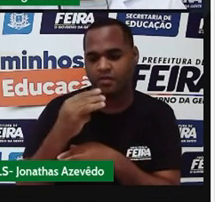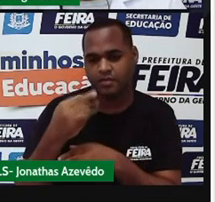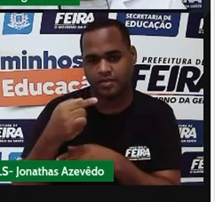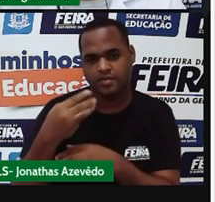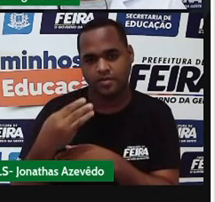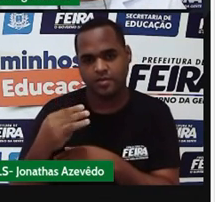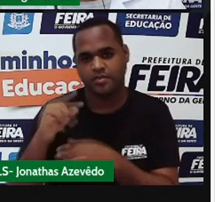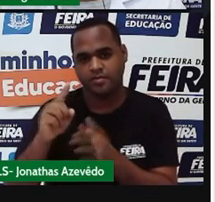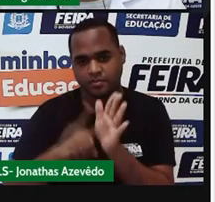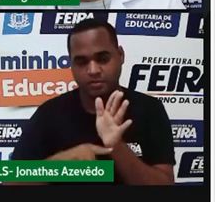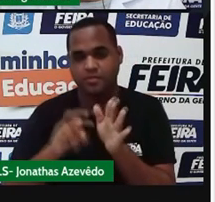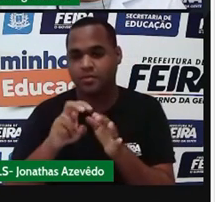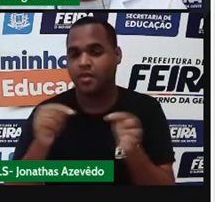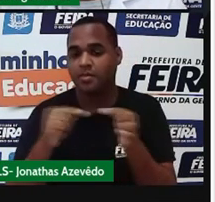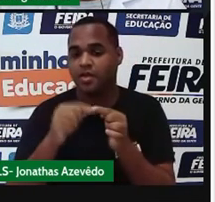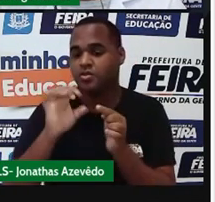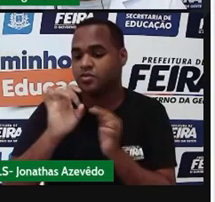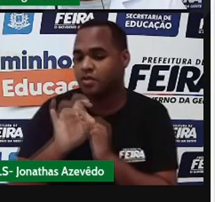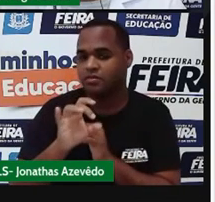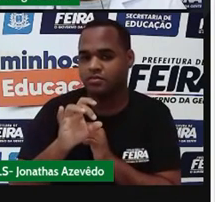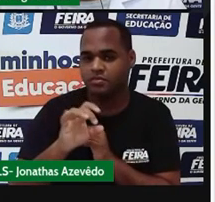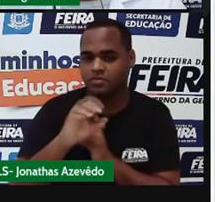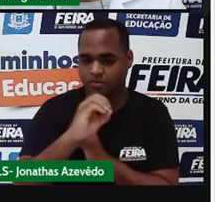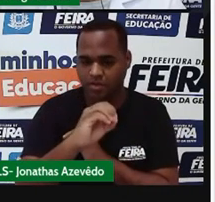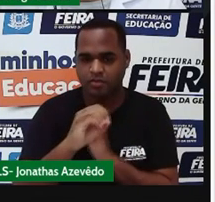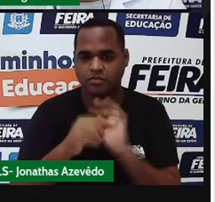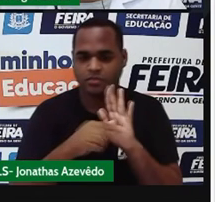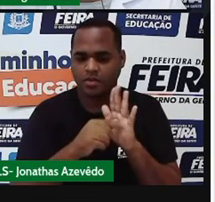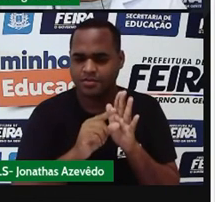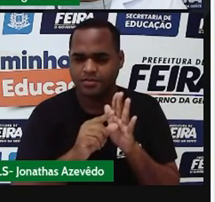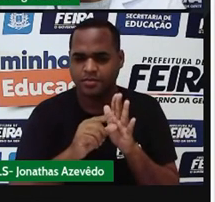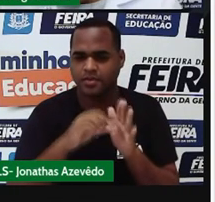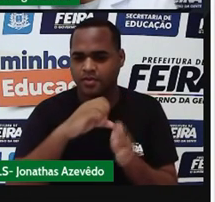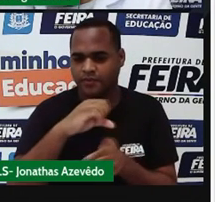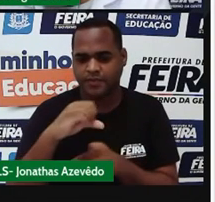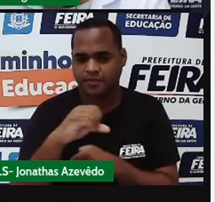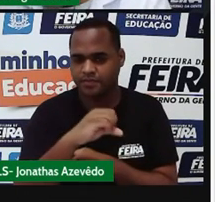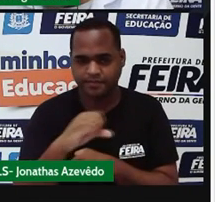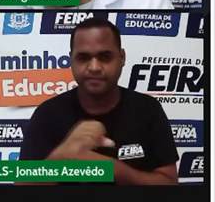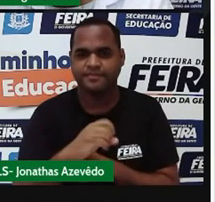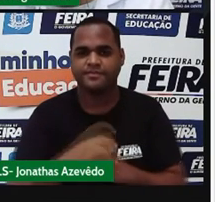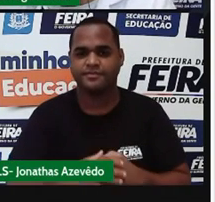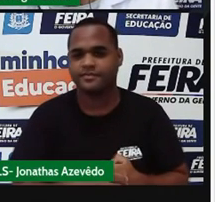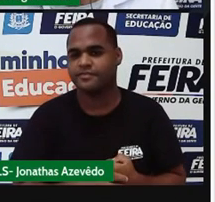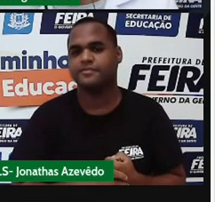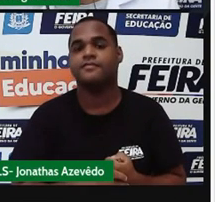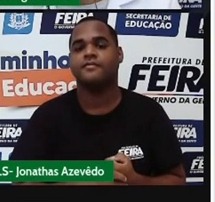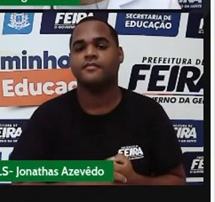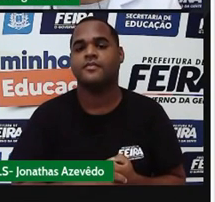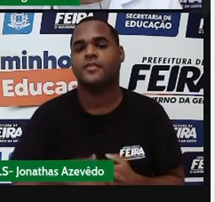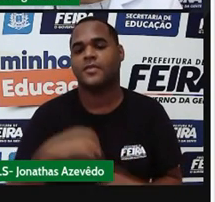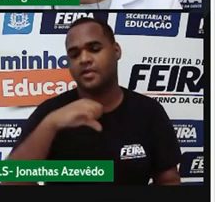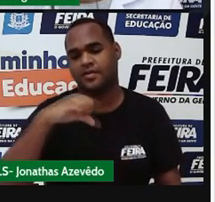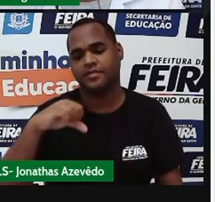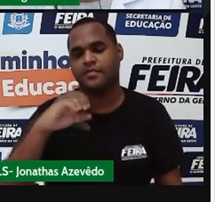fazer aparecer apenas um número zero do lado do 99 vai virar 990